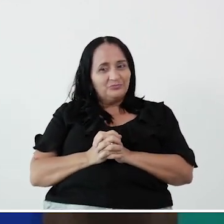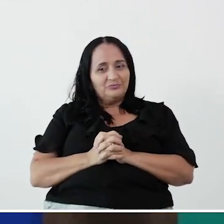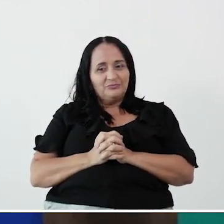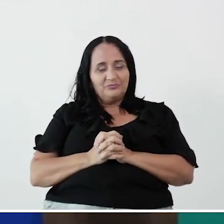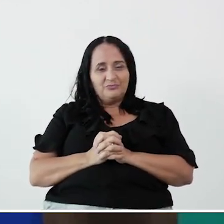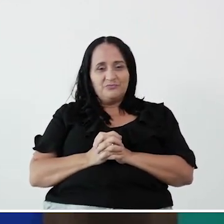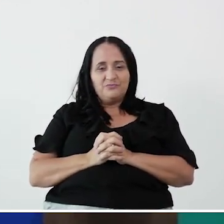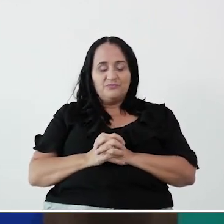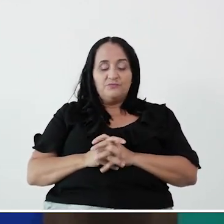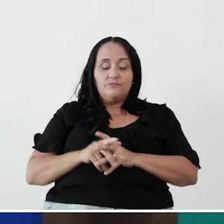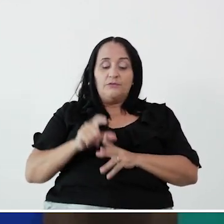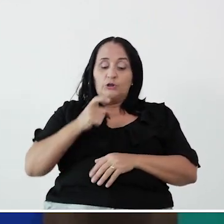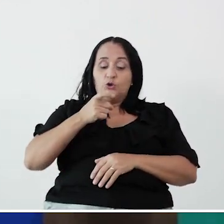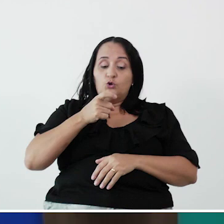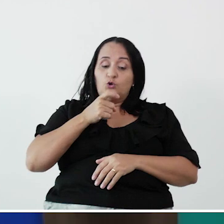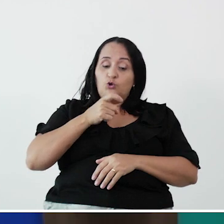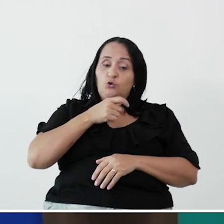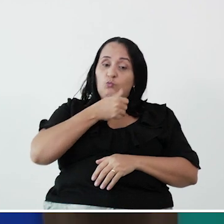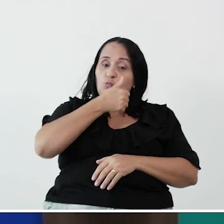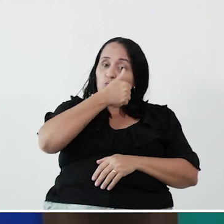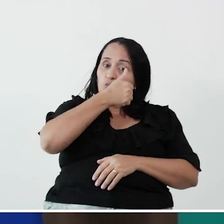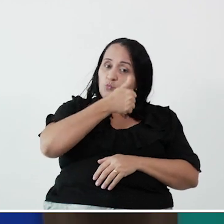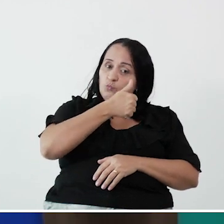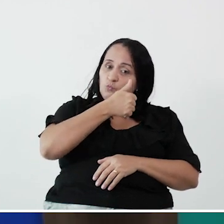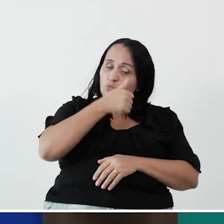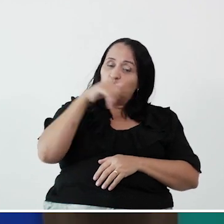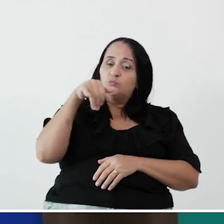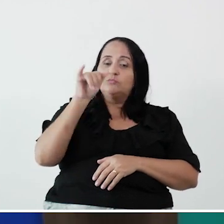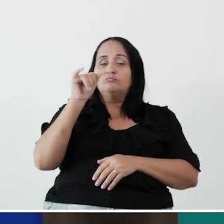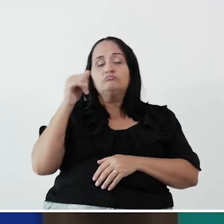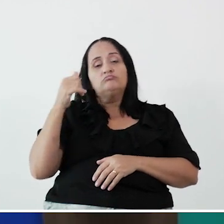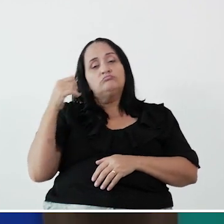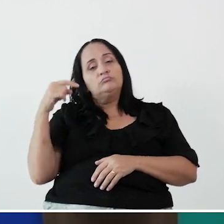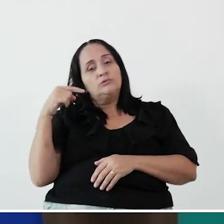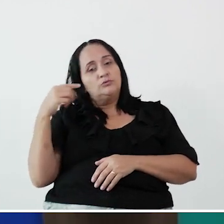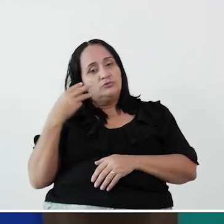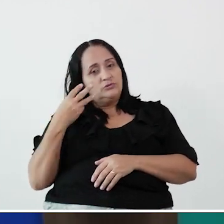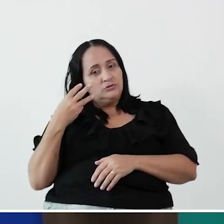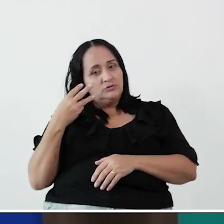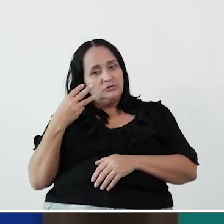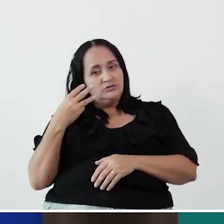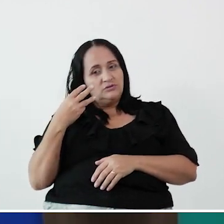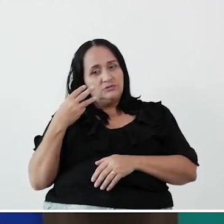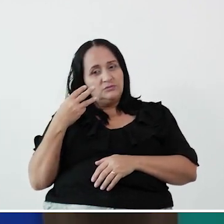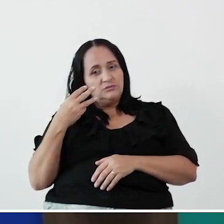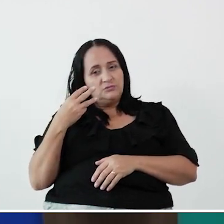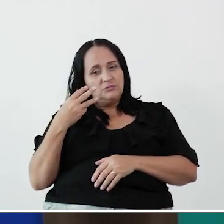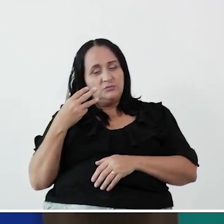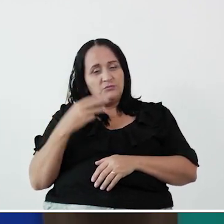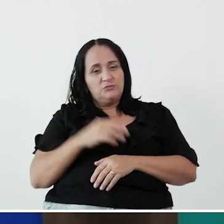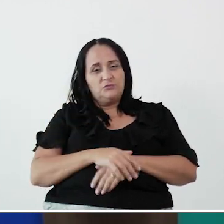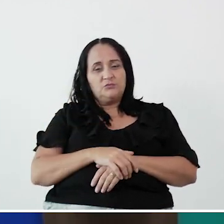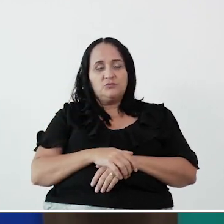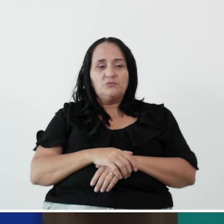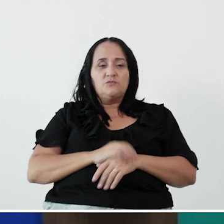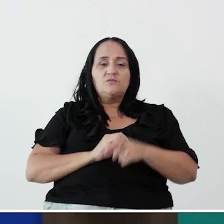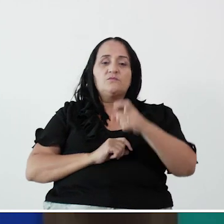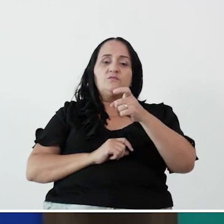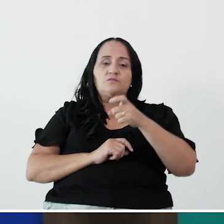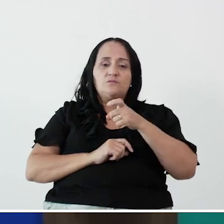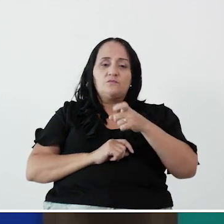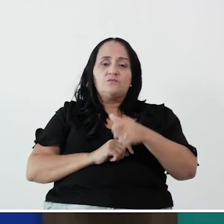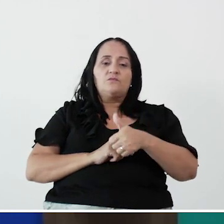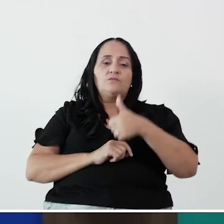x tem coordenada 1 e y tem coordenada -3. Olha, o x é